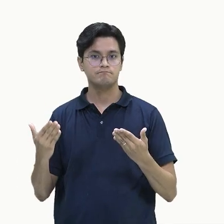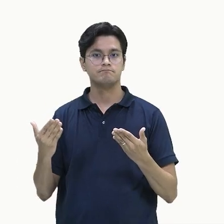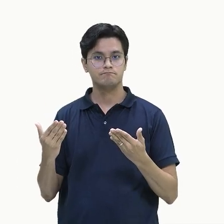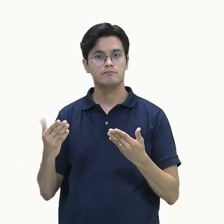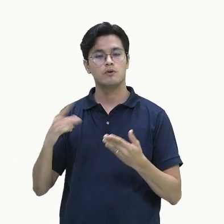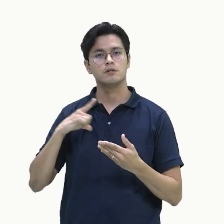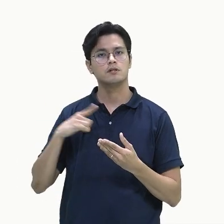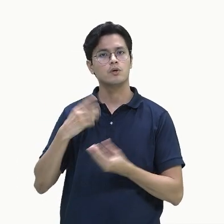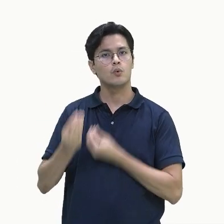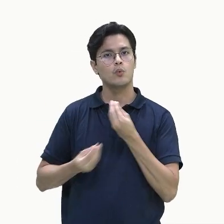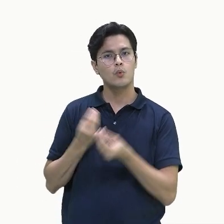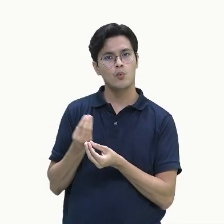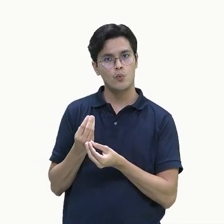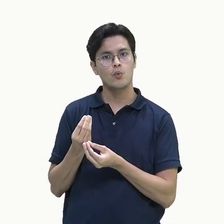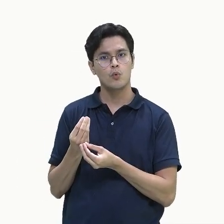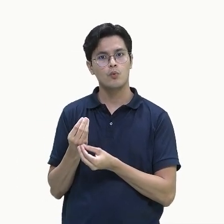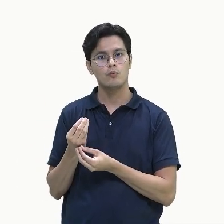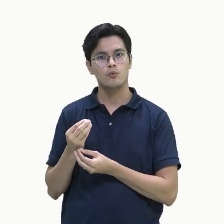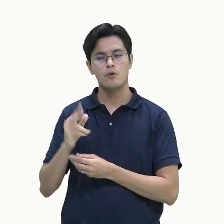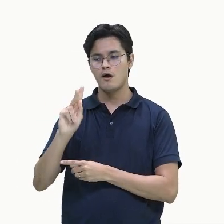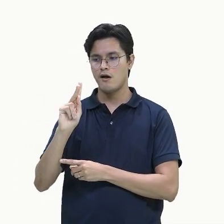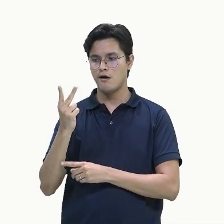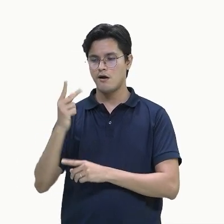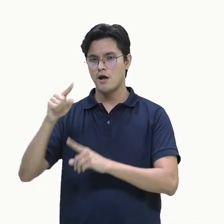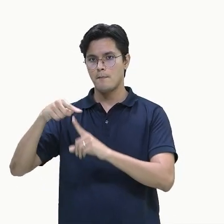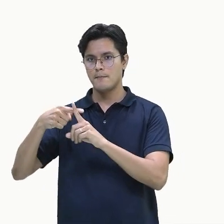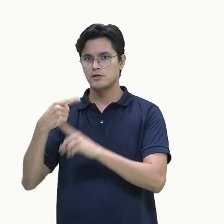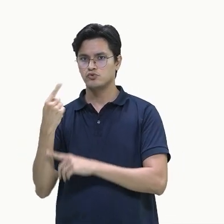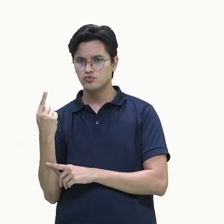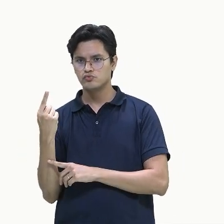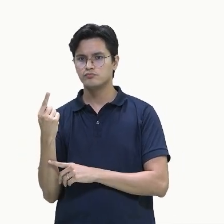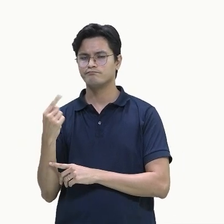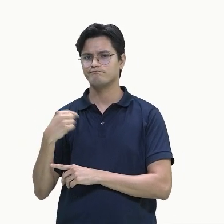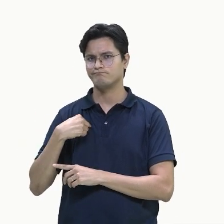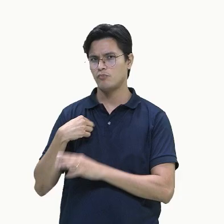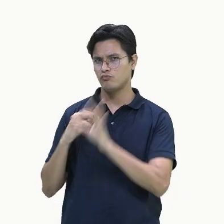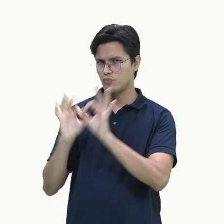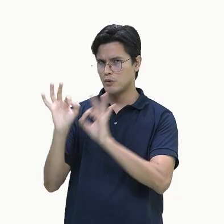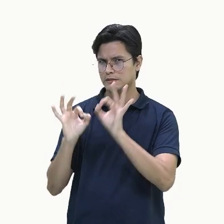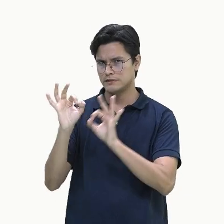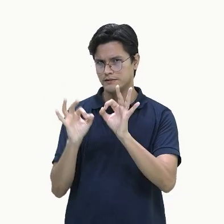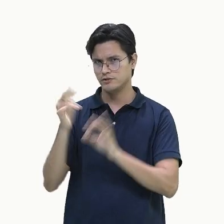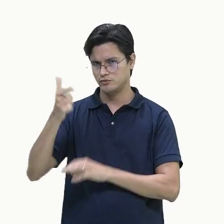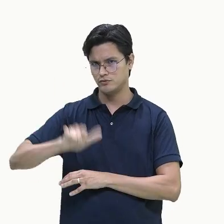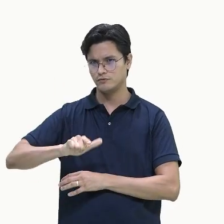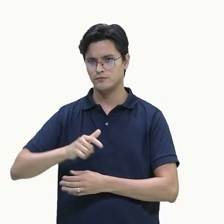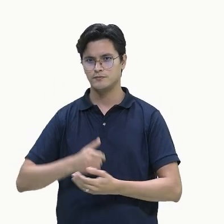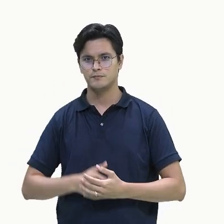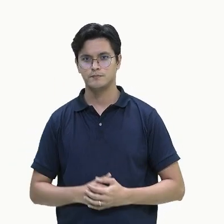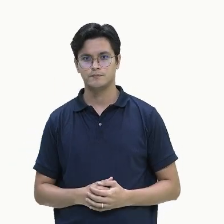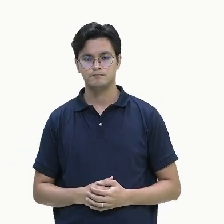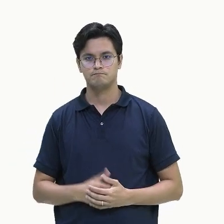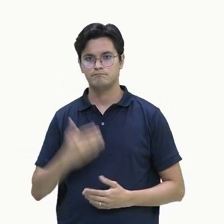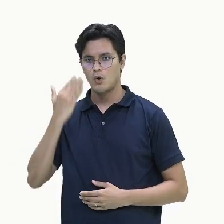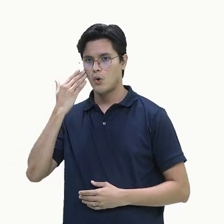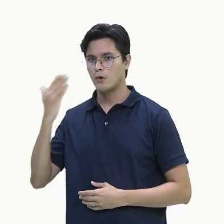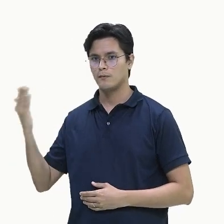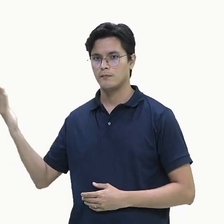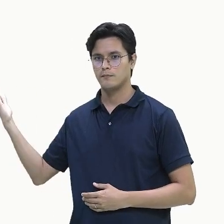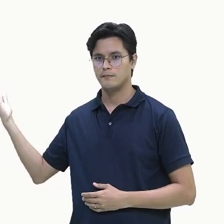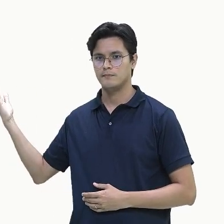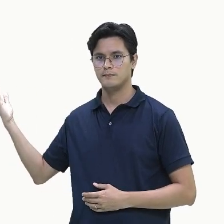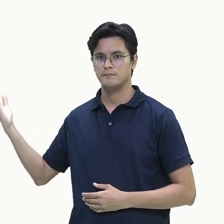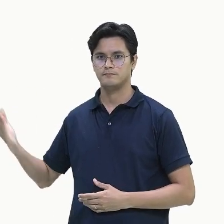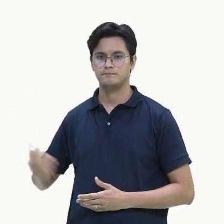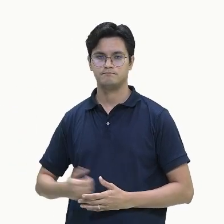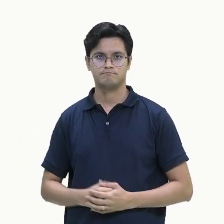H+. Eita, ficou feio, peraí. Deixa eu organizar aqui para ficar mais ou menos bonito.